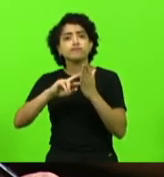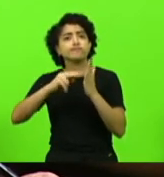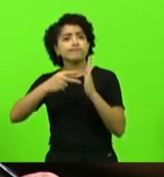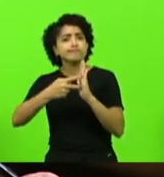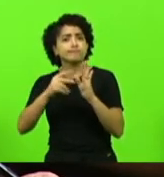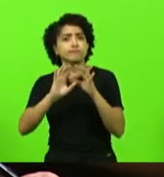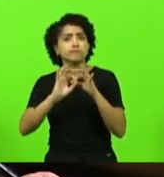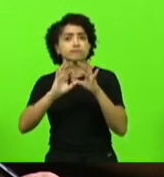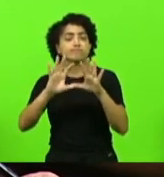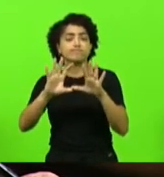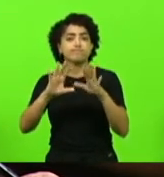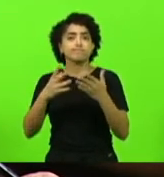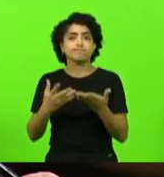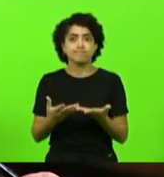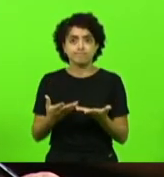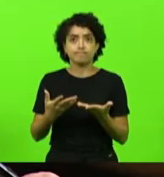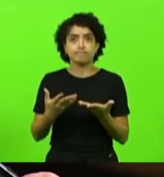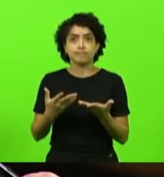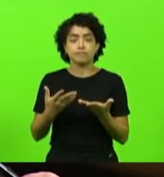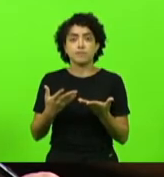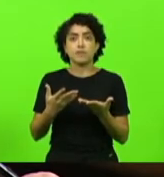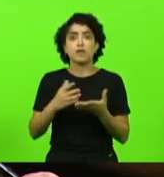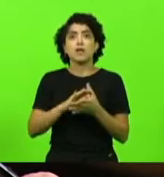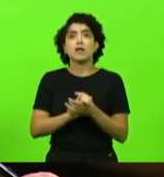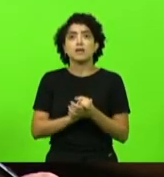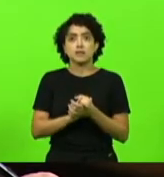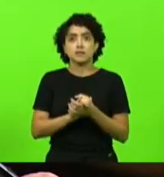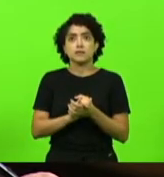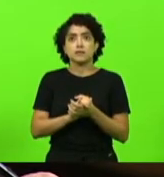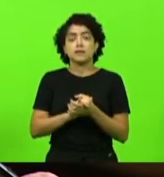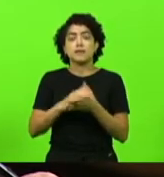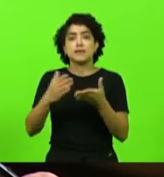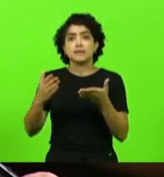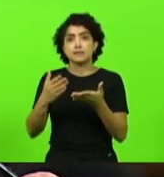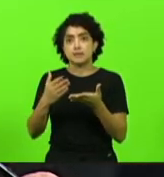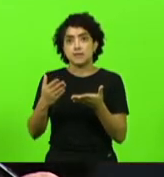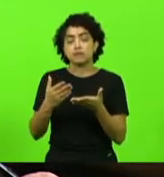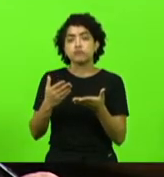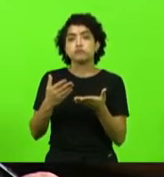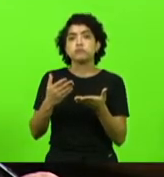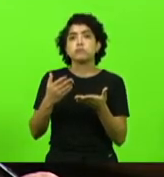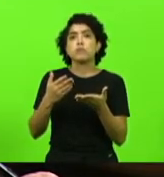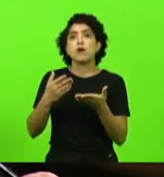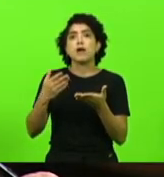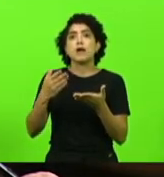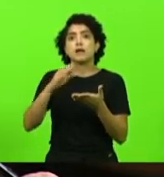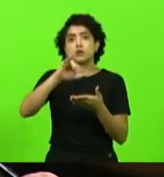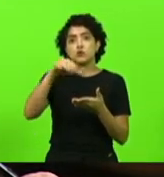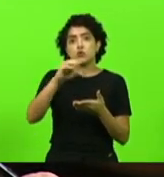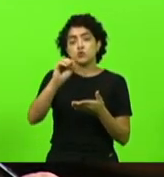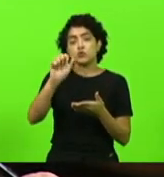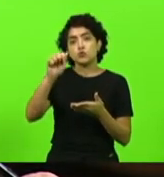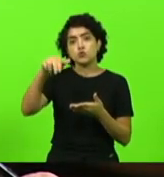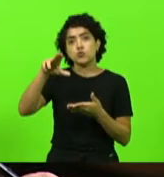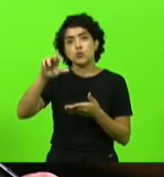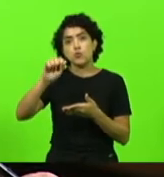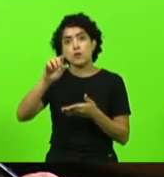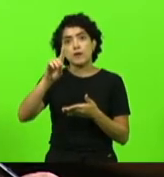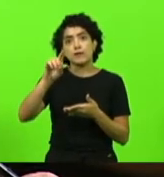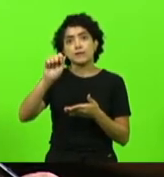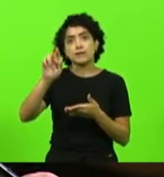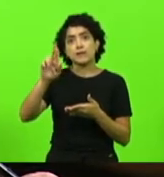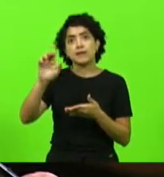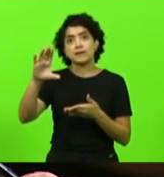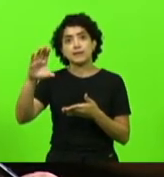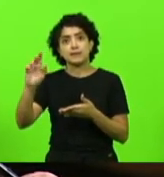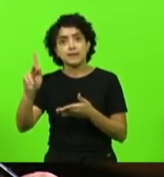de liberdade. Da espada da guerreira francesa e santa Joana d'Arc, até a poderosa e